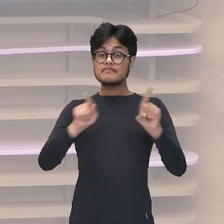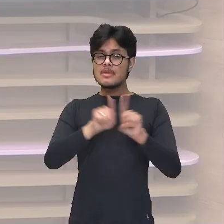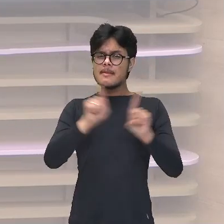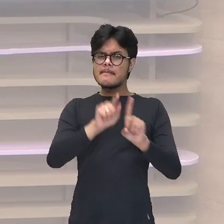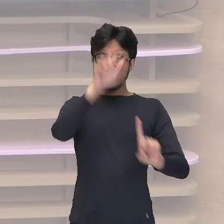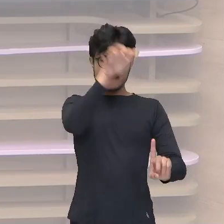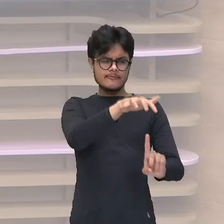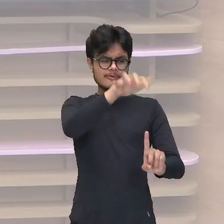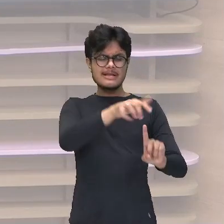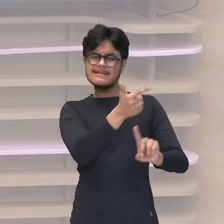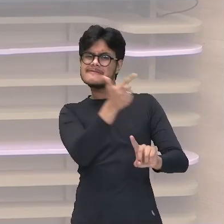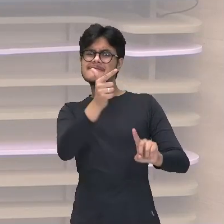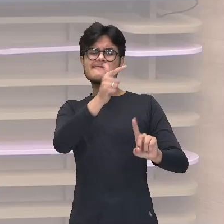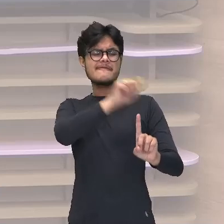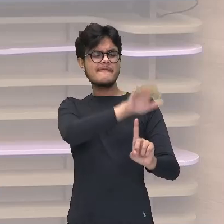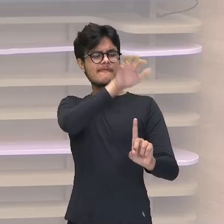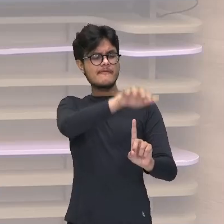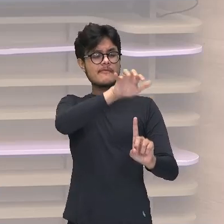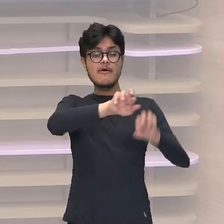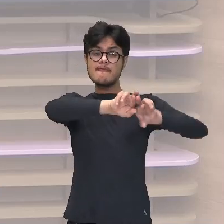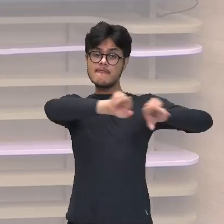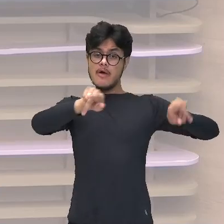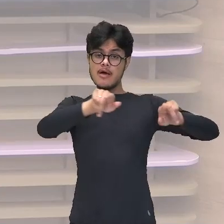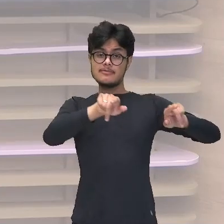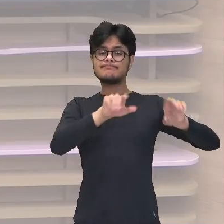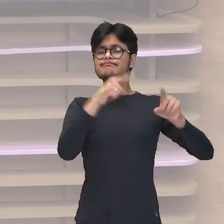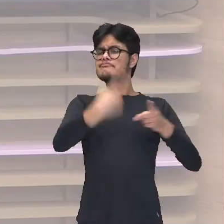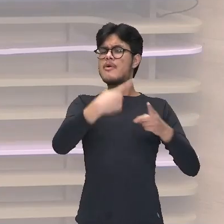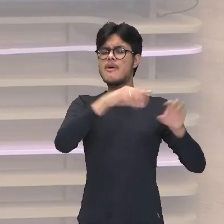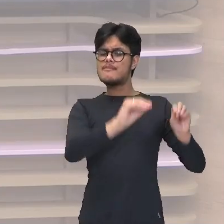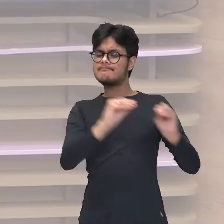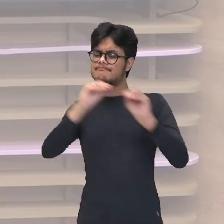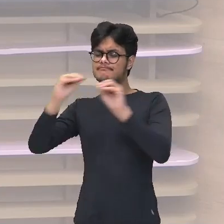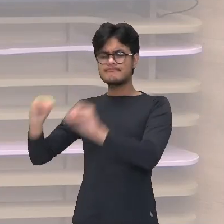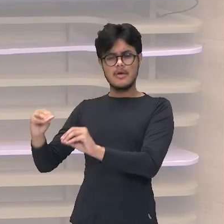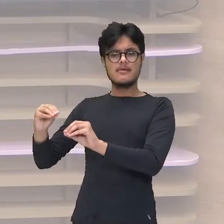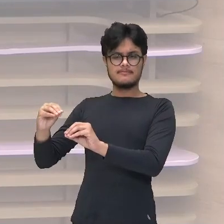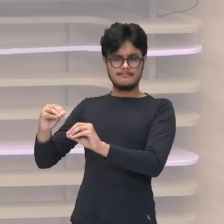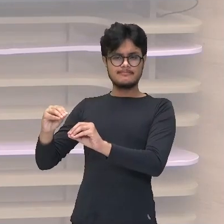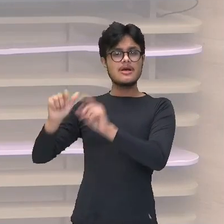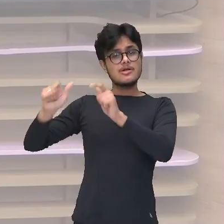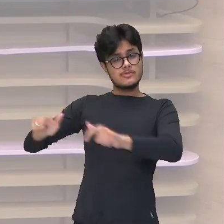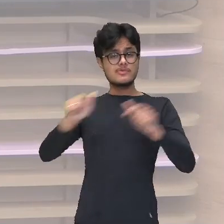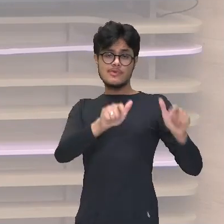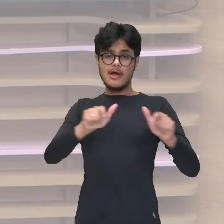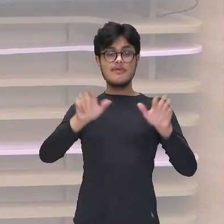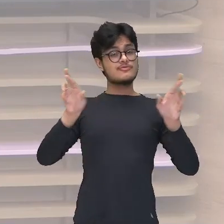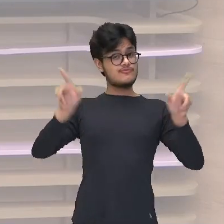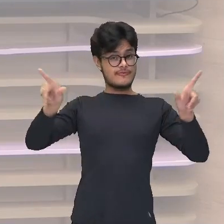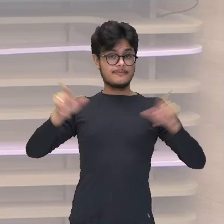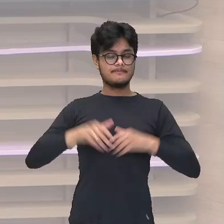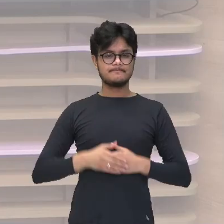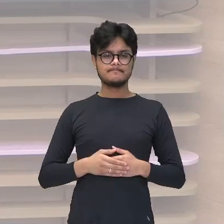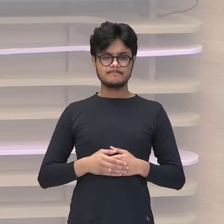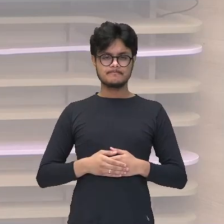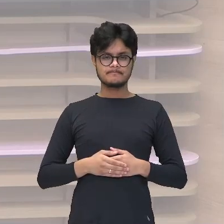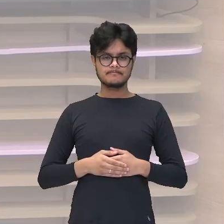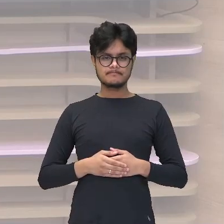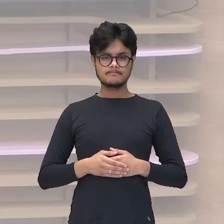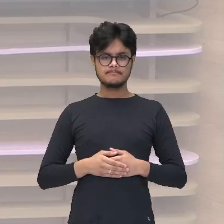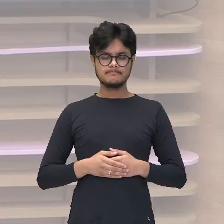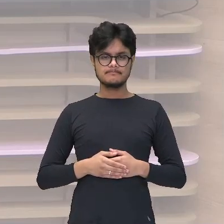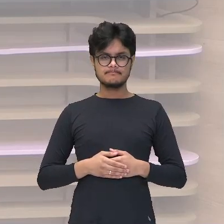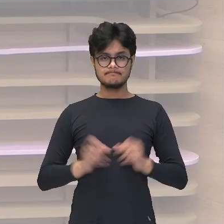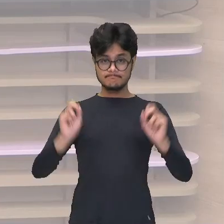aquela pessoa se desloque, que ela se movimente ou que ela migre, né, de um lugar para o outro, ou até mesmo de um